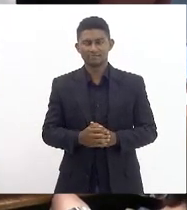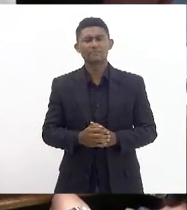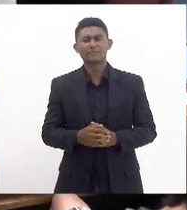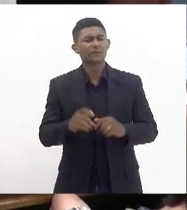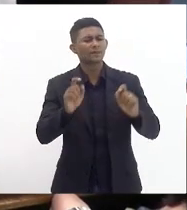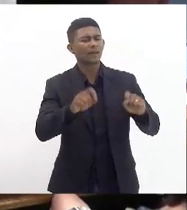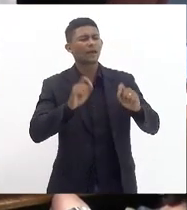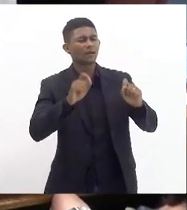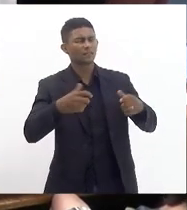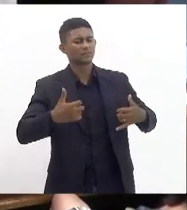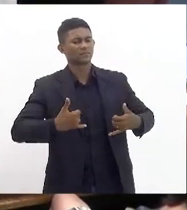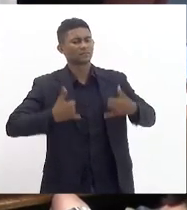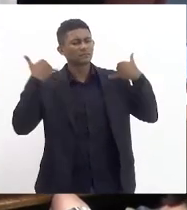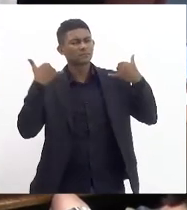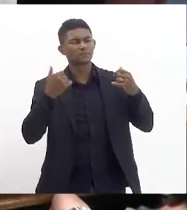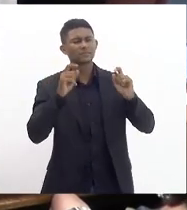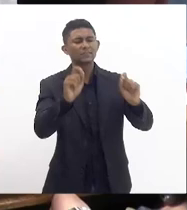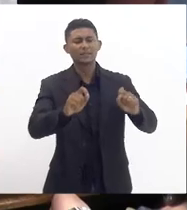aniversário?